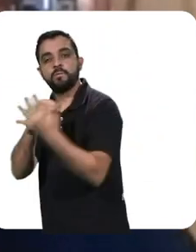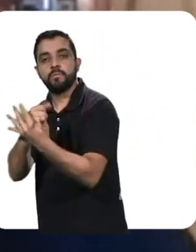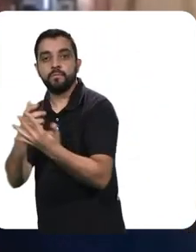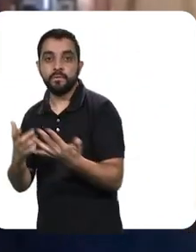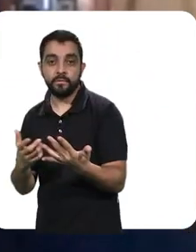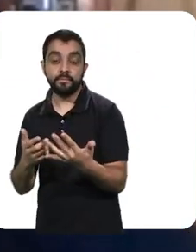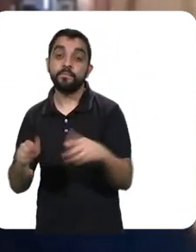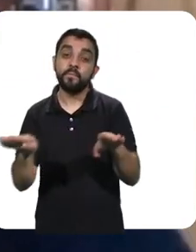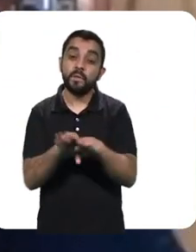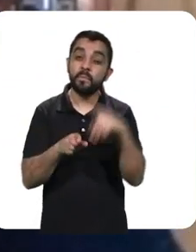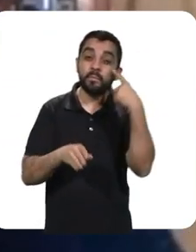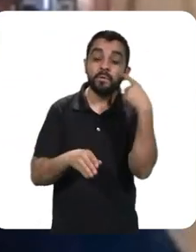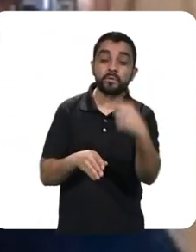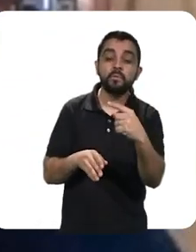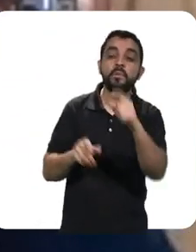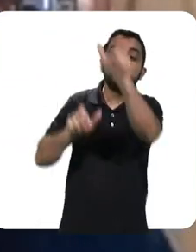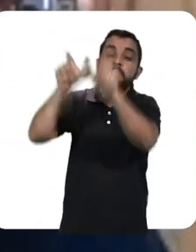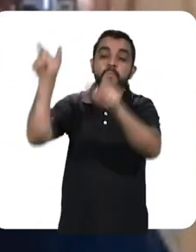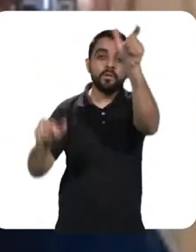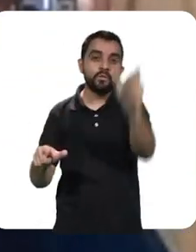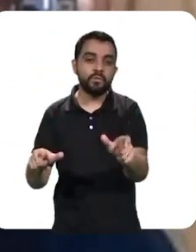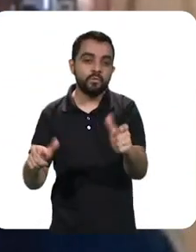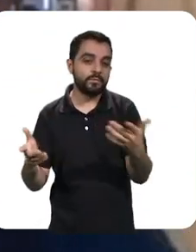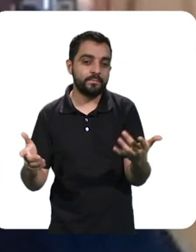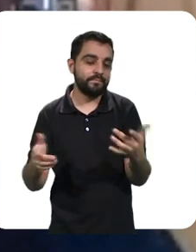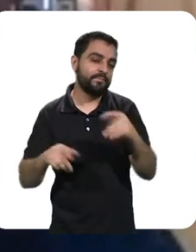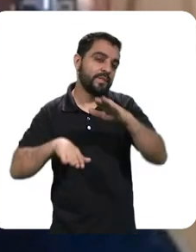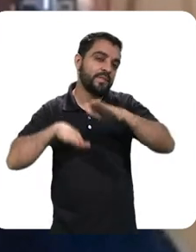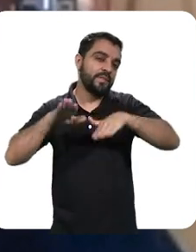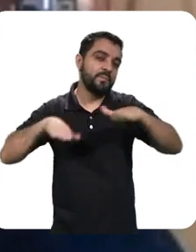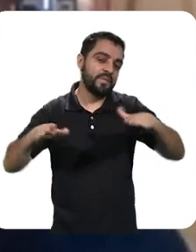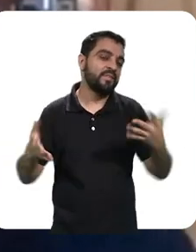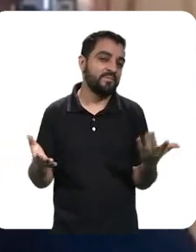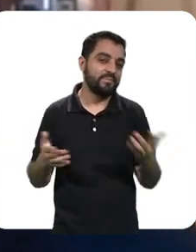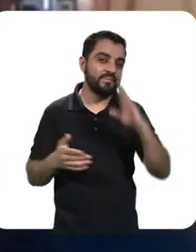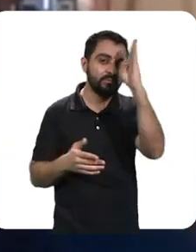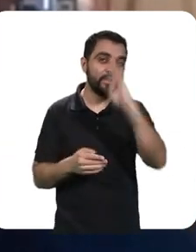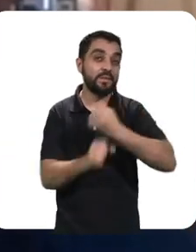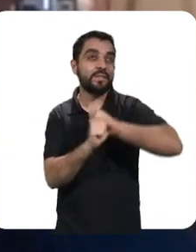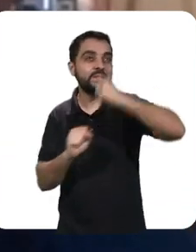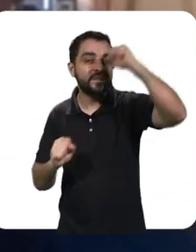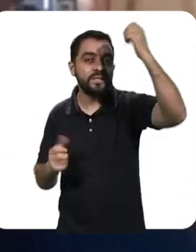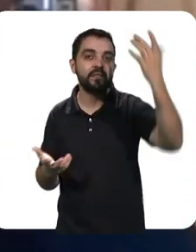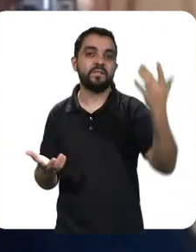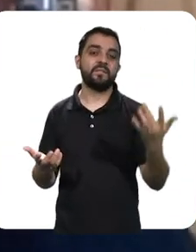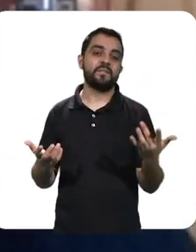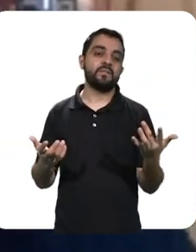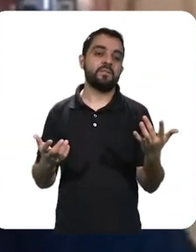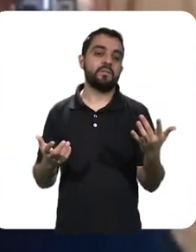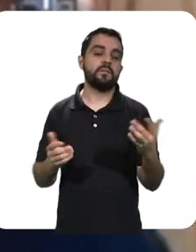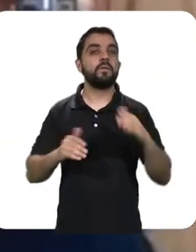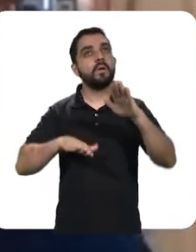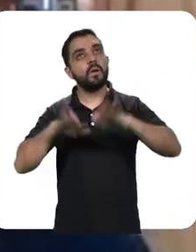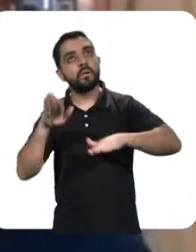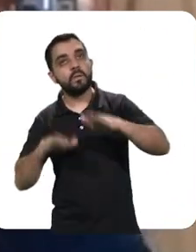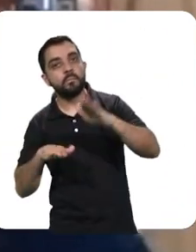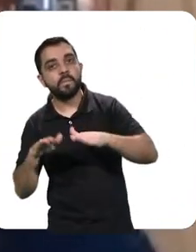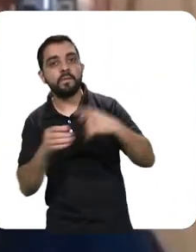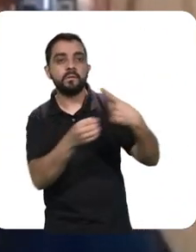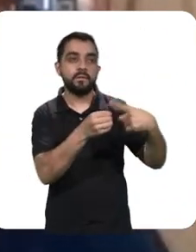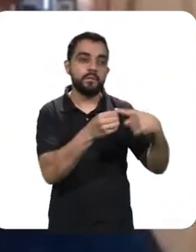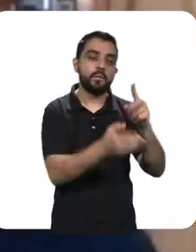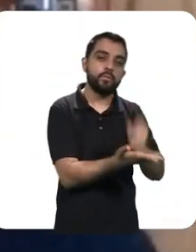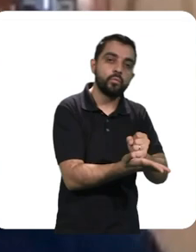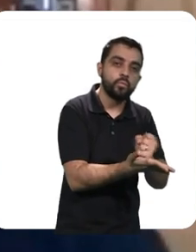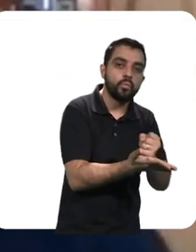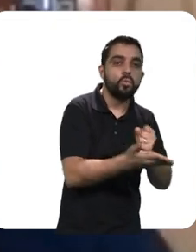relação ao rastreamento, Camila, eu acho que é muito heterogêneo no Brasil também. Então, existem centros que fazem isso